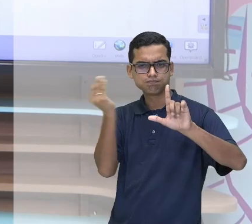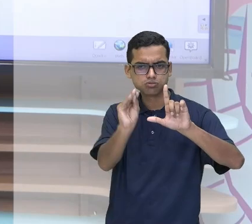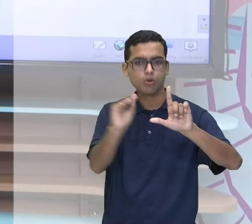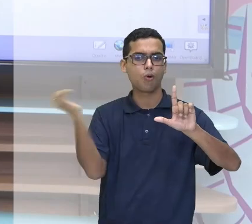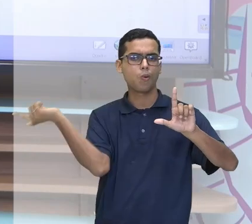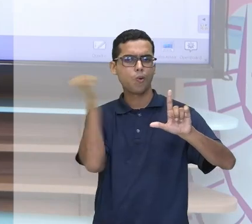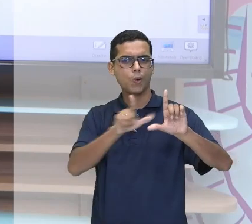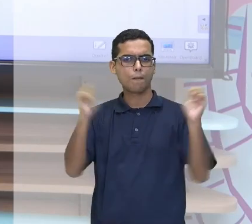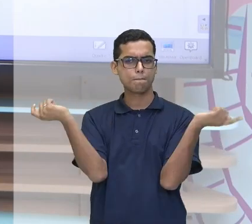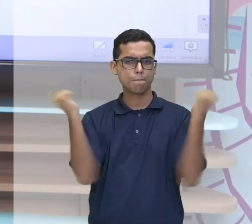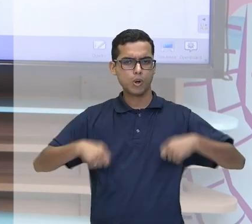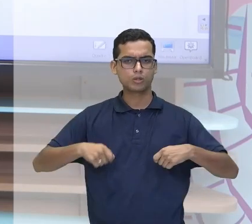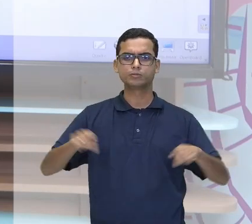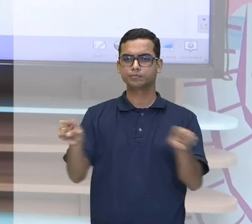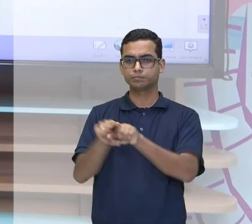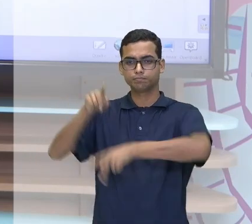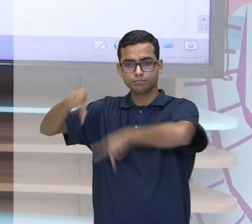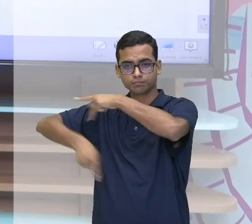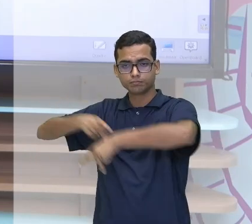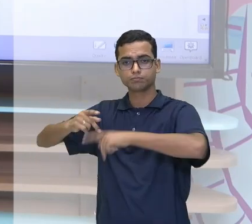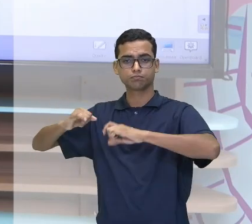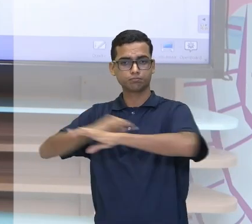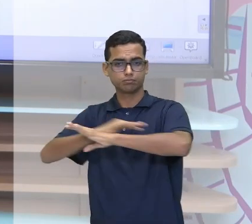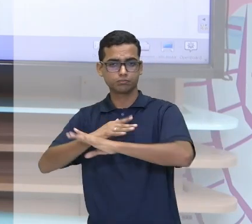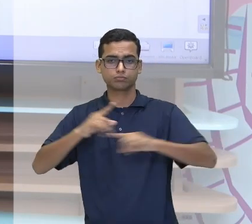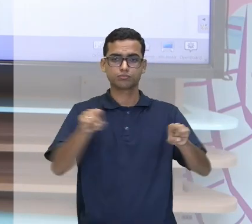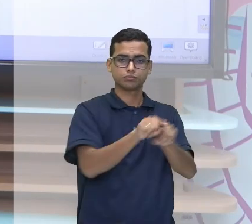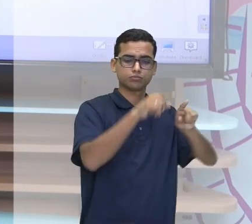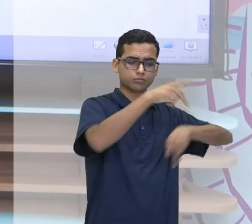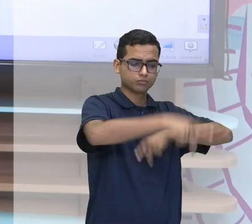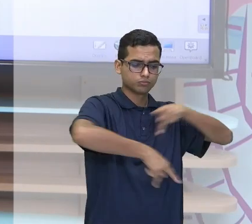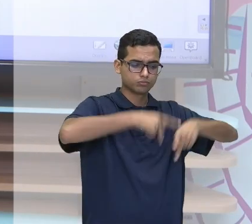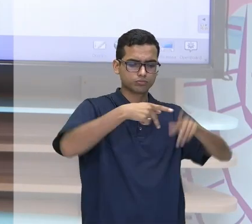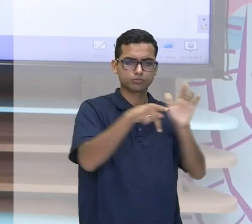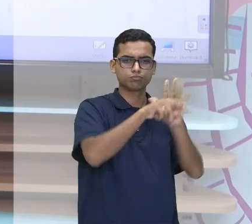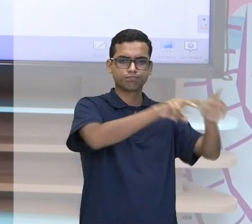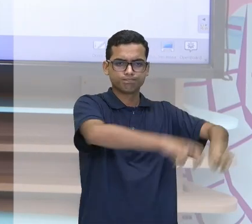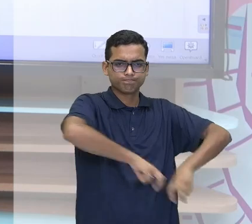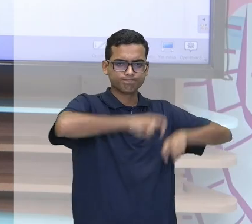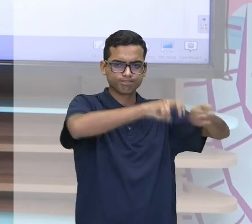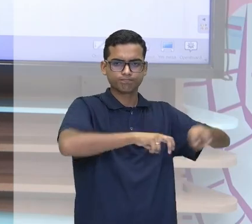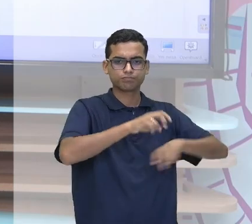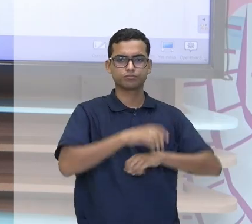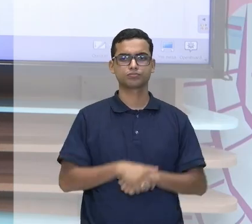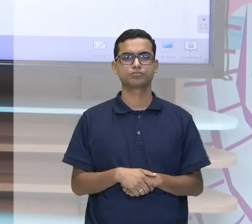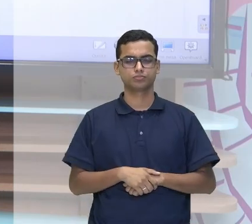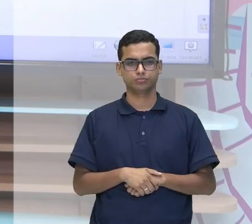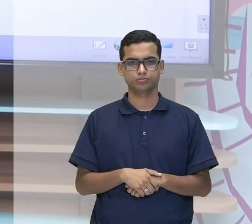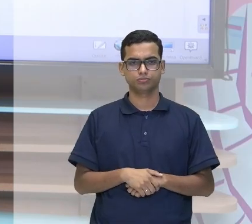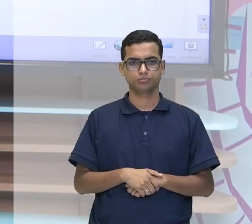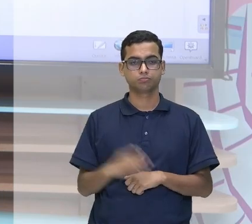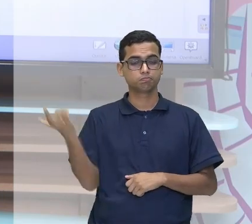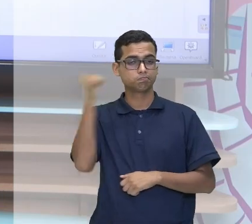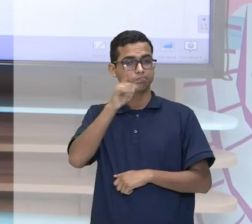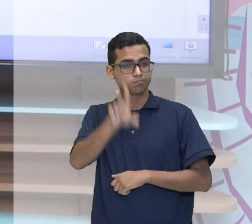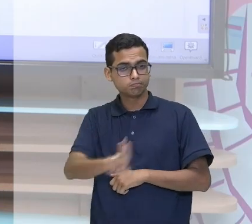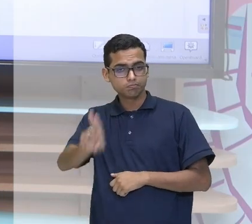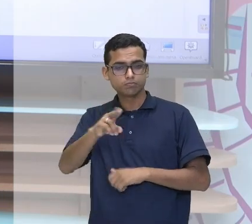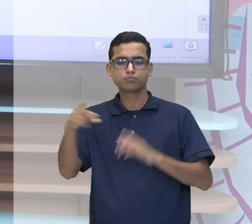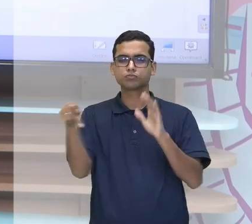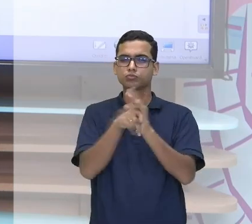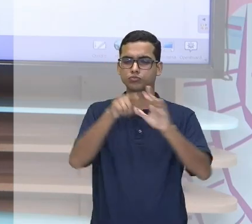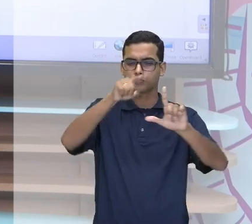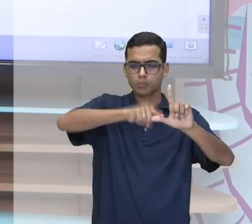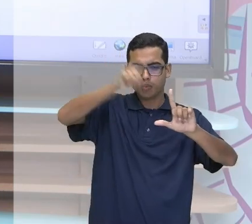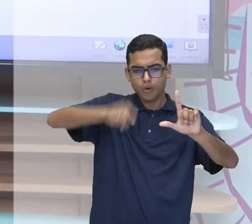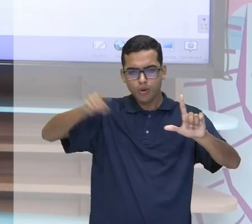rural e população urbana. Então, eu posso pegar um gráfico de setores ou um gráfico de pizza e aí já